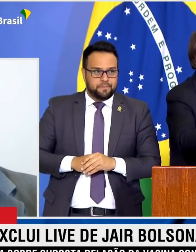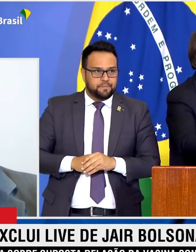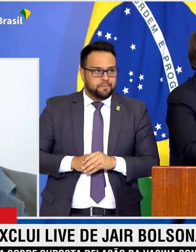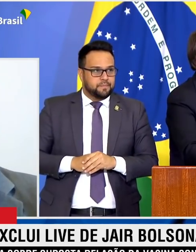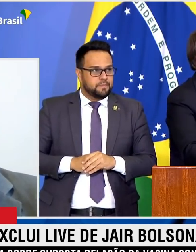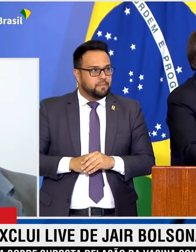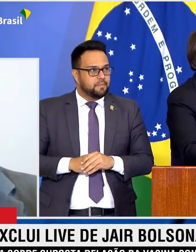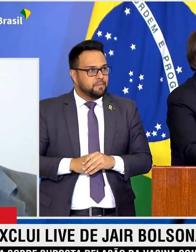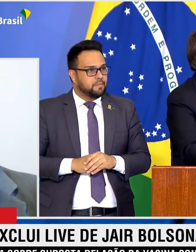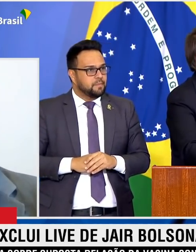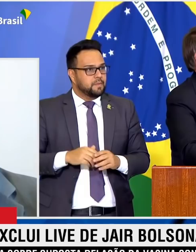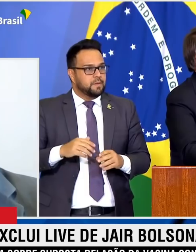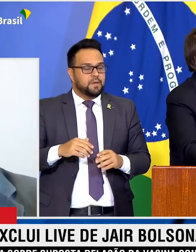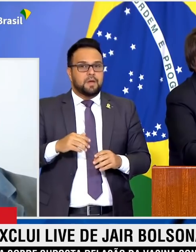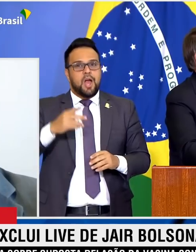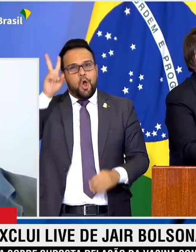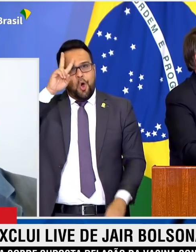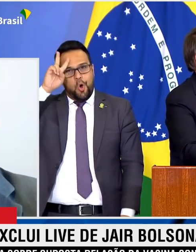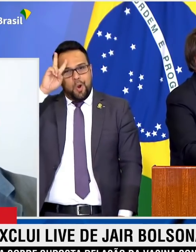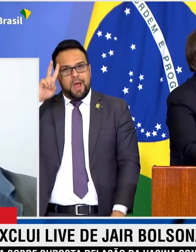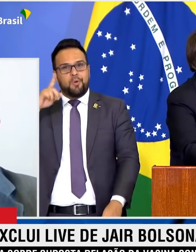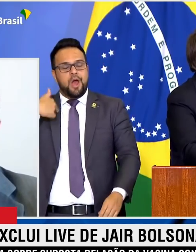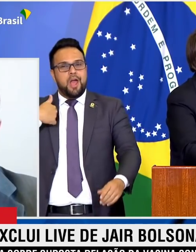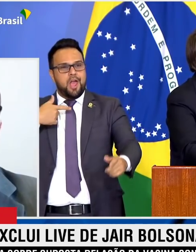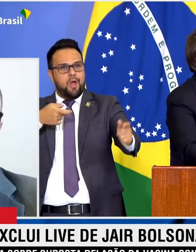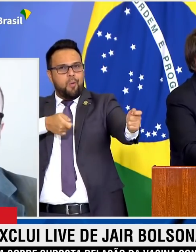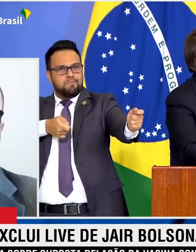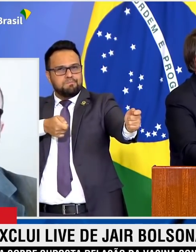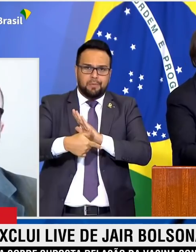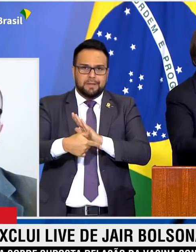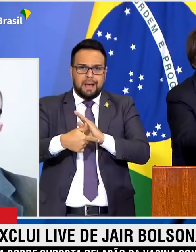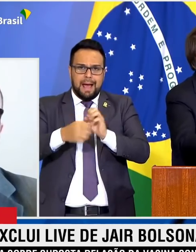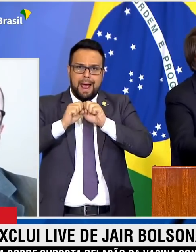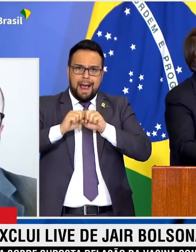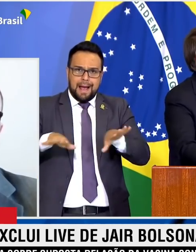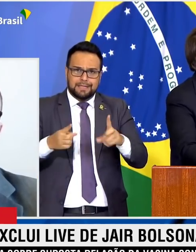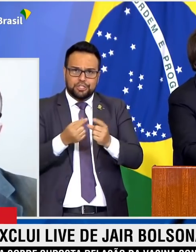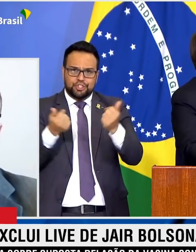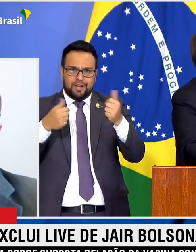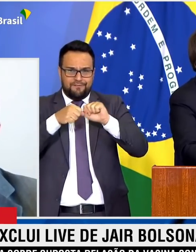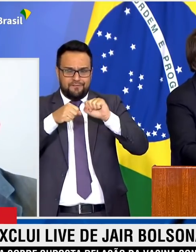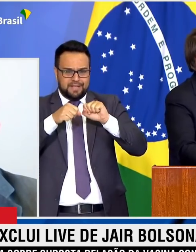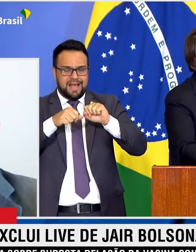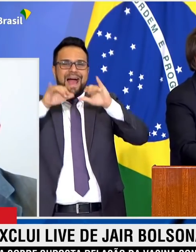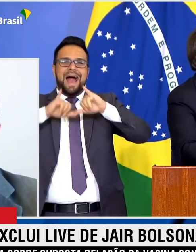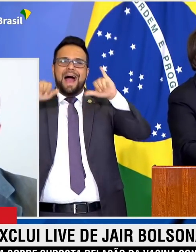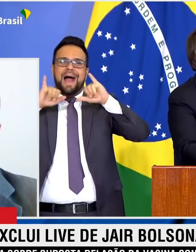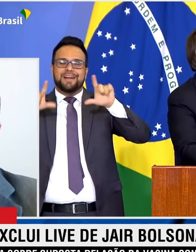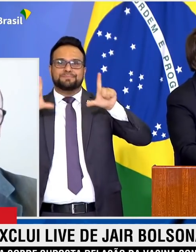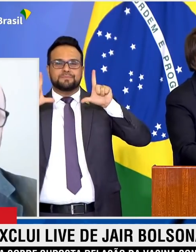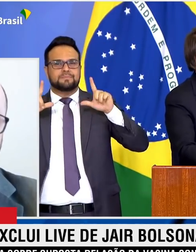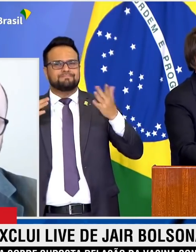Jair bolsonaro até Talvez isso demonstrar se der confiança no seu eleitorado começasse a pensar